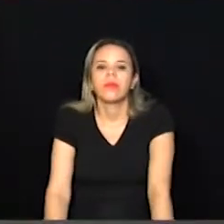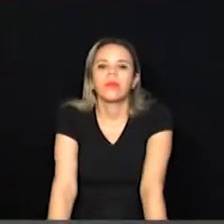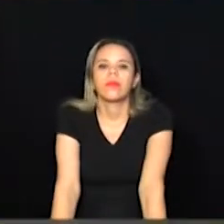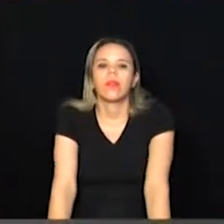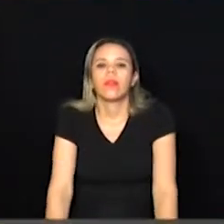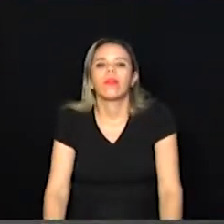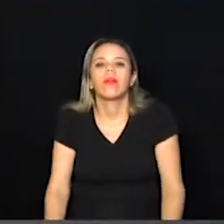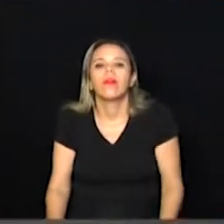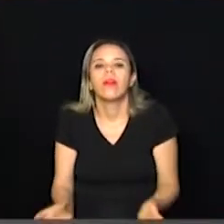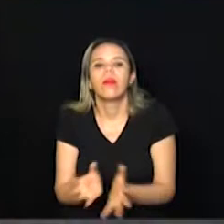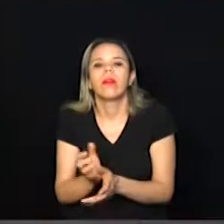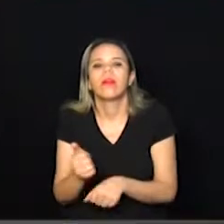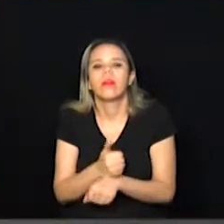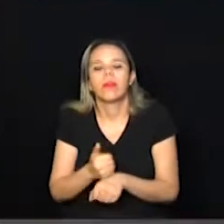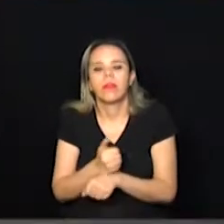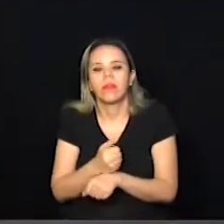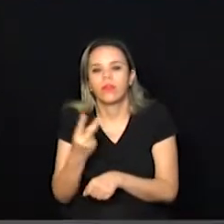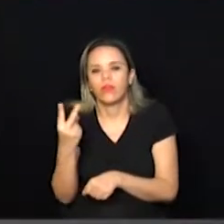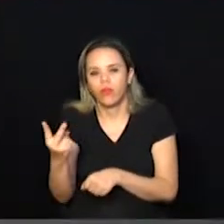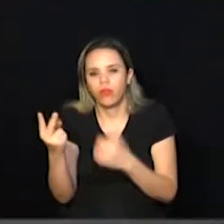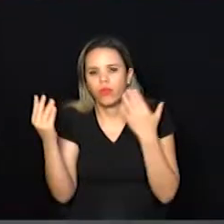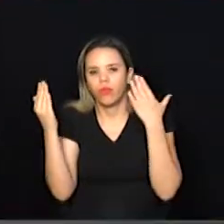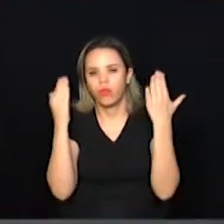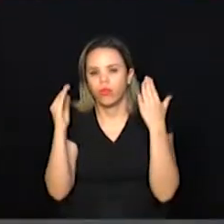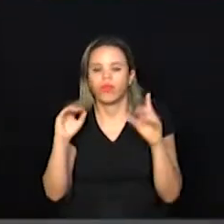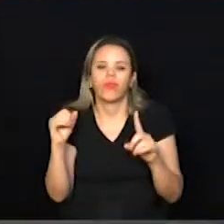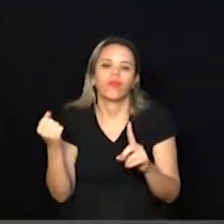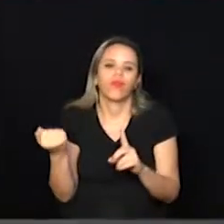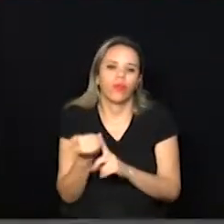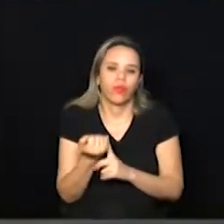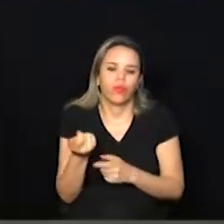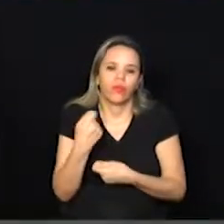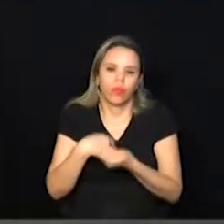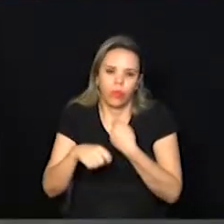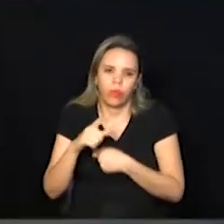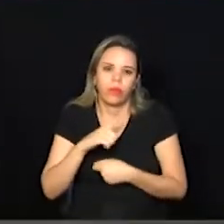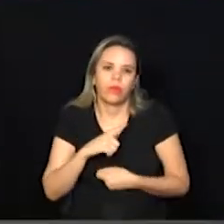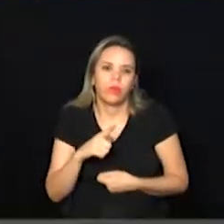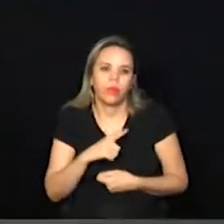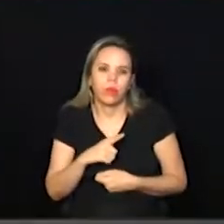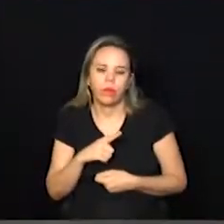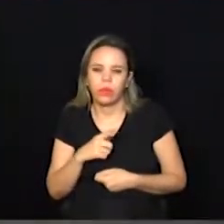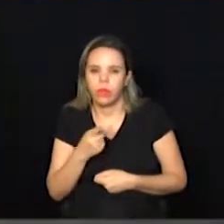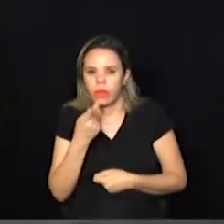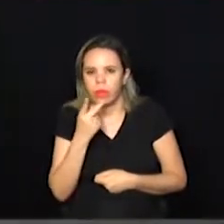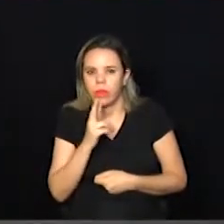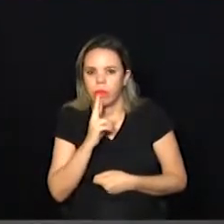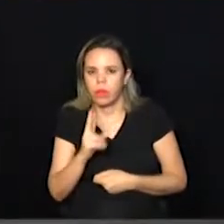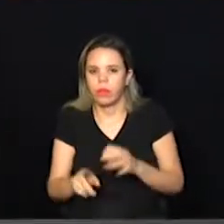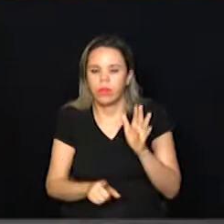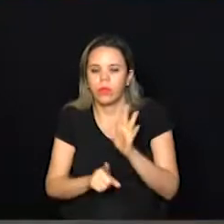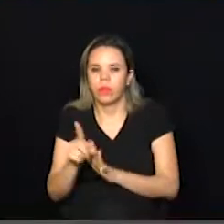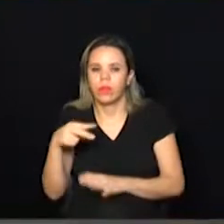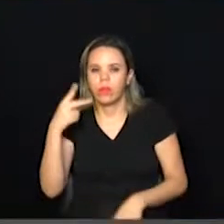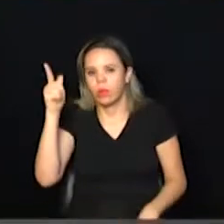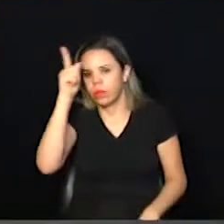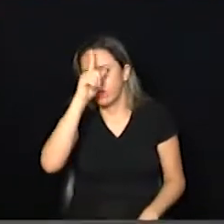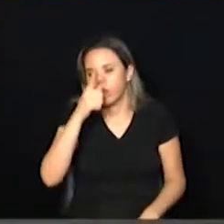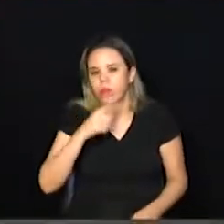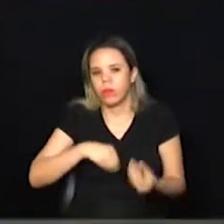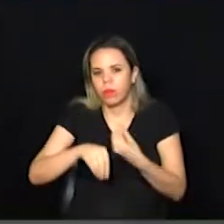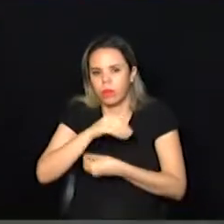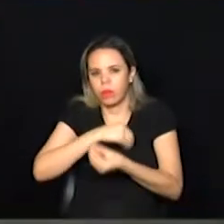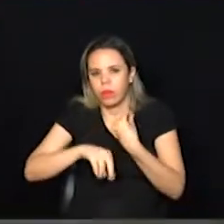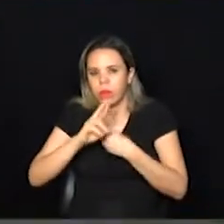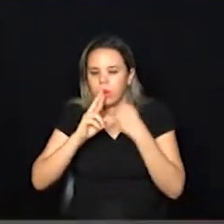SEAMO tem uma dupla psicossocial, tem um administrativo, e aí eu já vou para a pergunta do vereador, que eu vou fazer a mistura